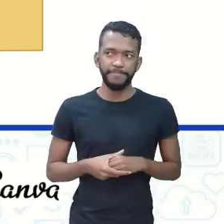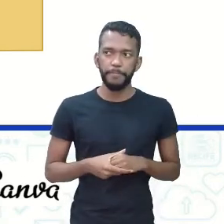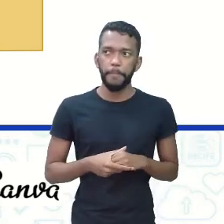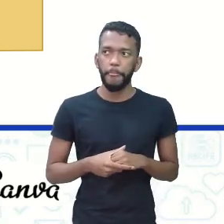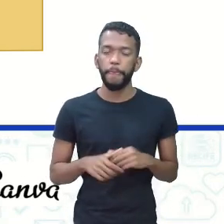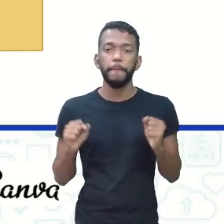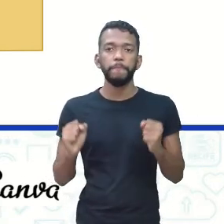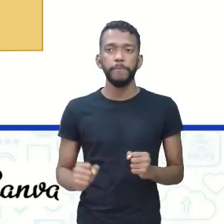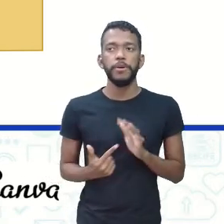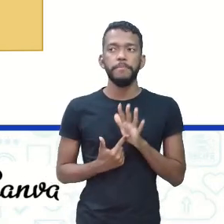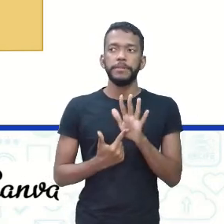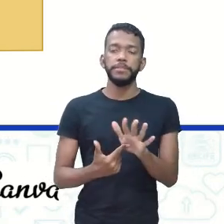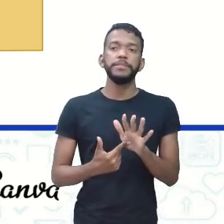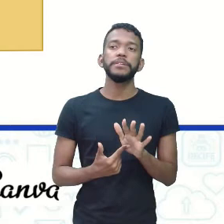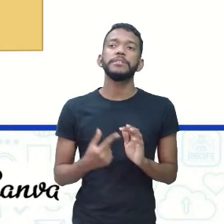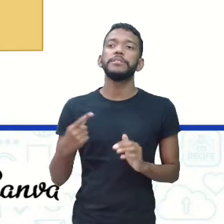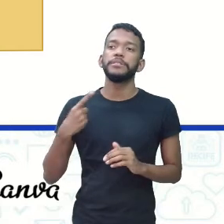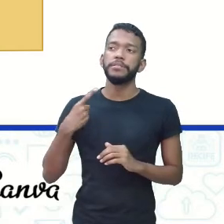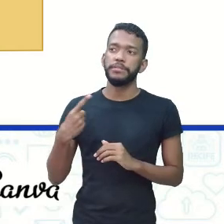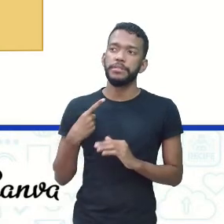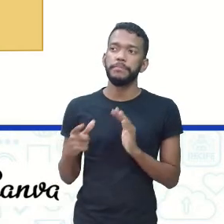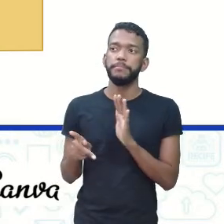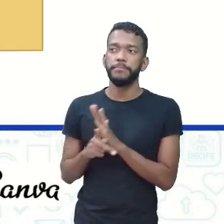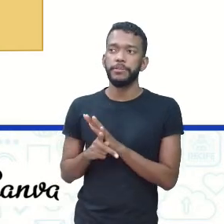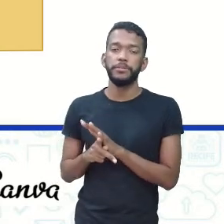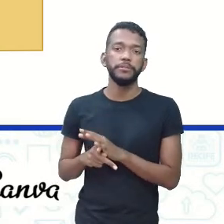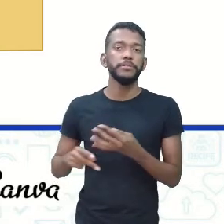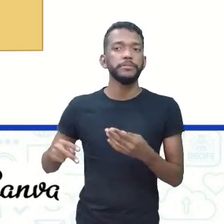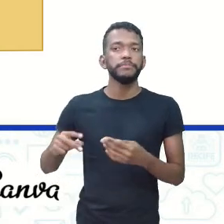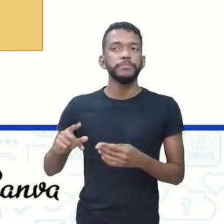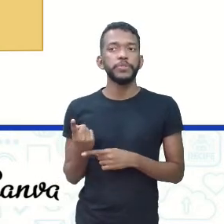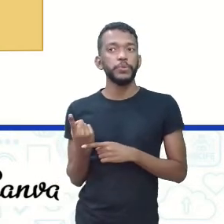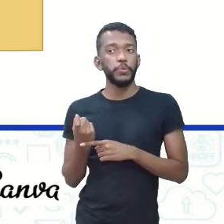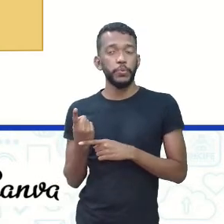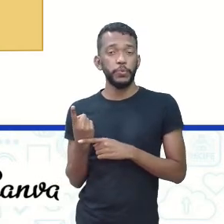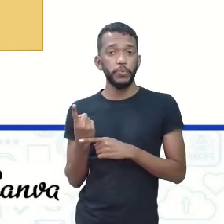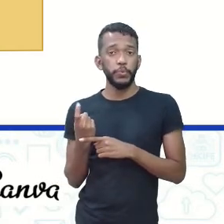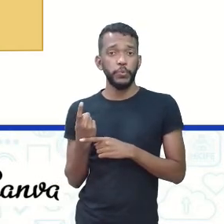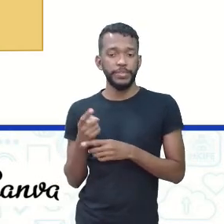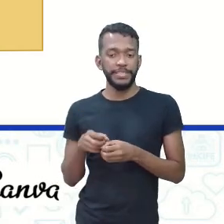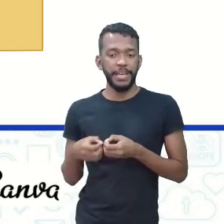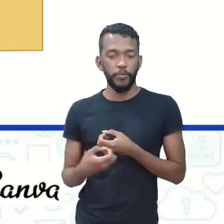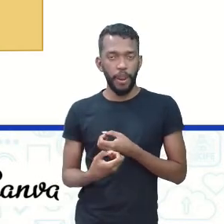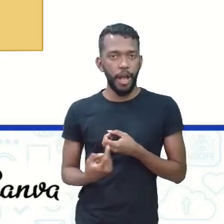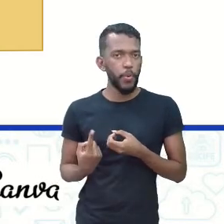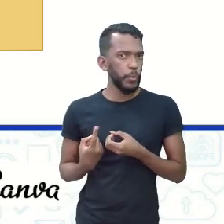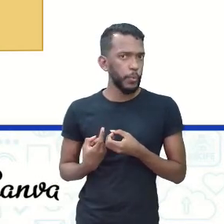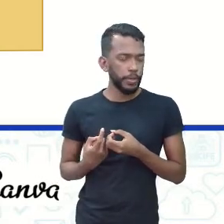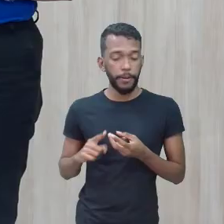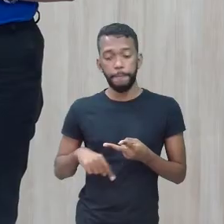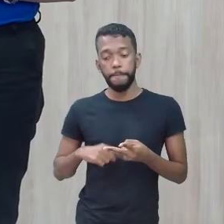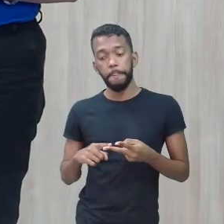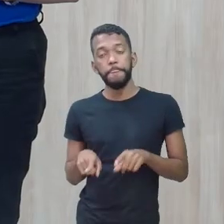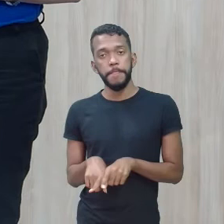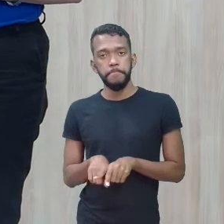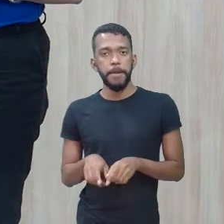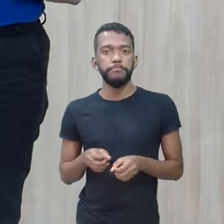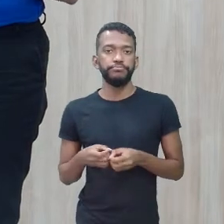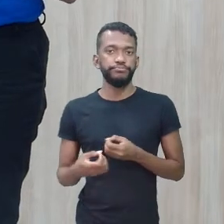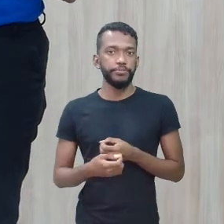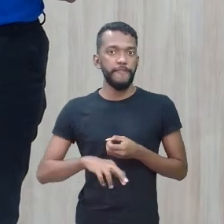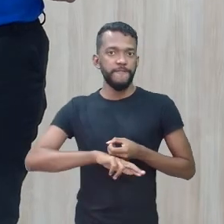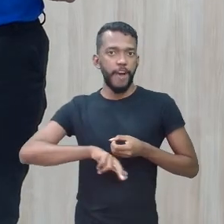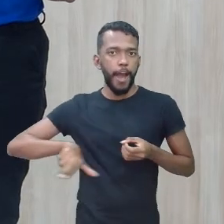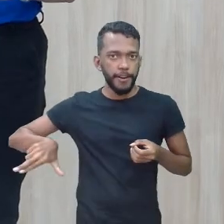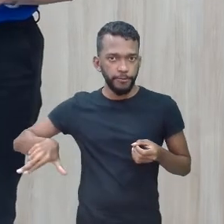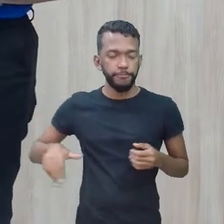se apresentar tanto em organismos unicelulares como organismos pluricelulares,